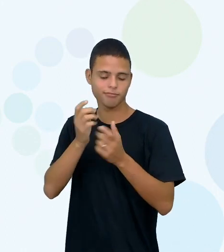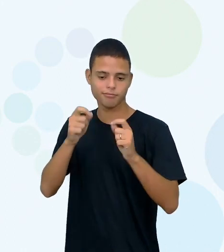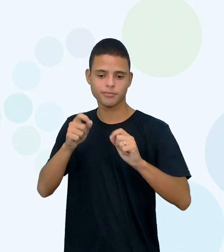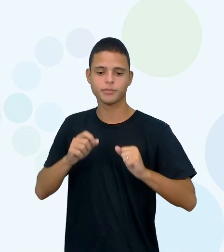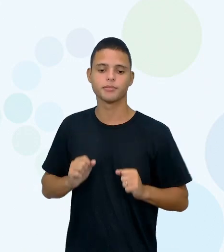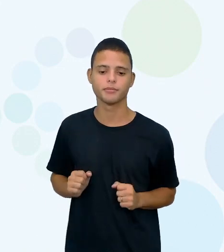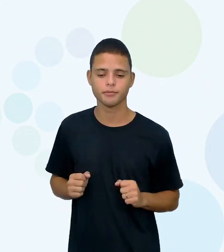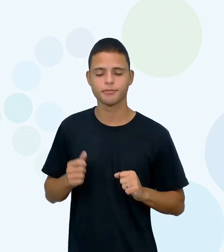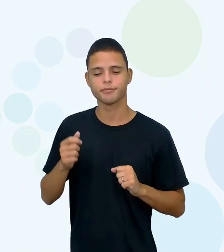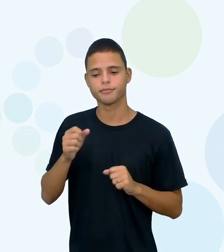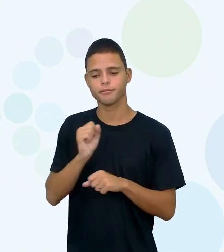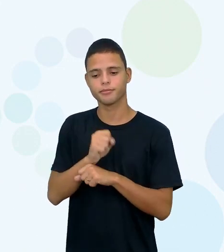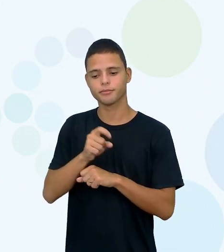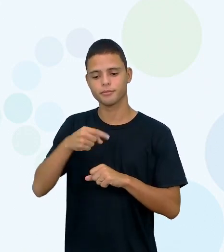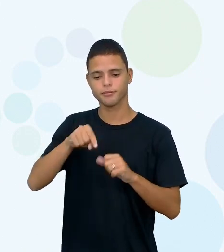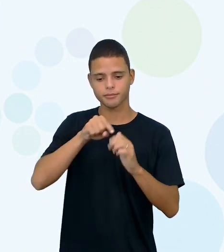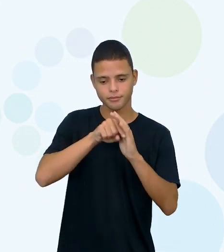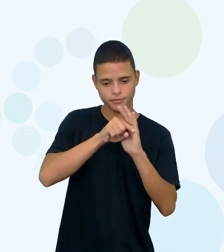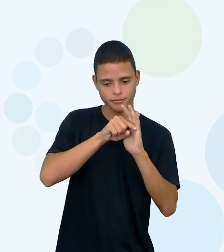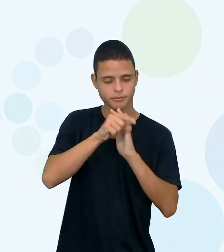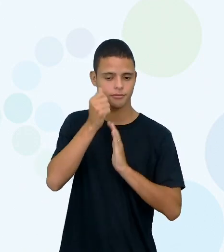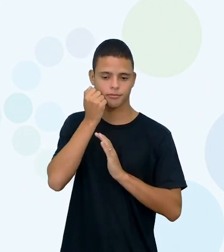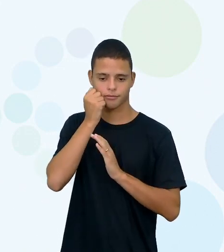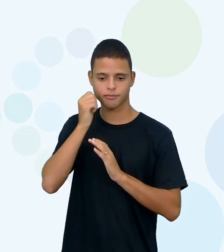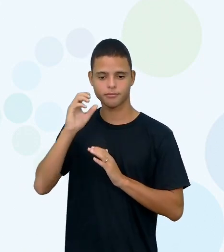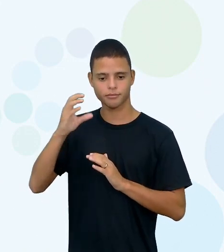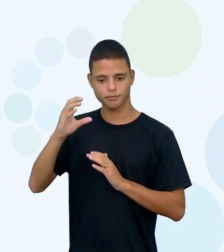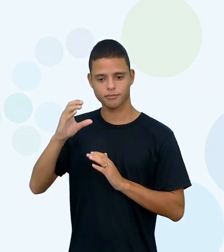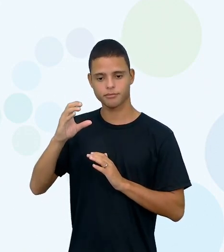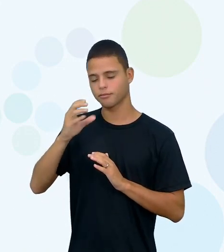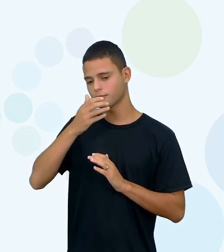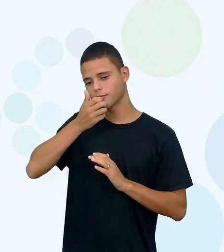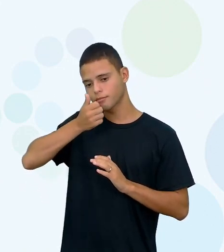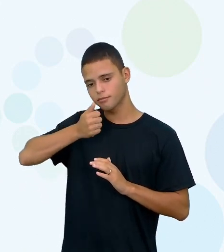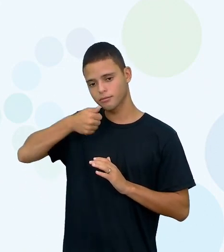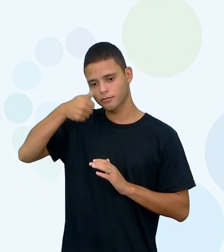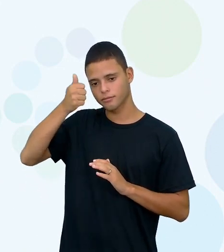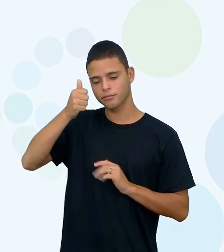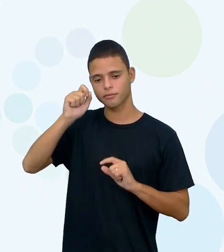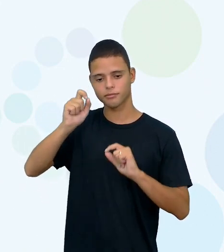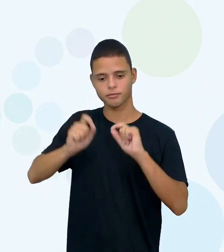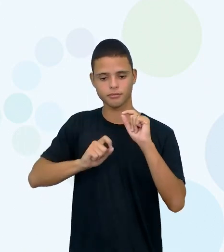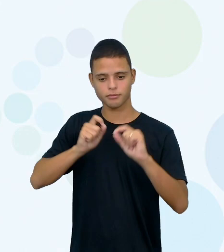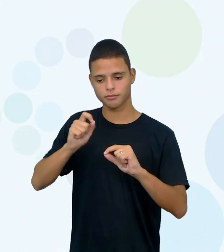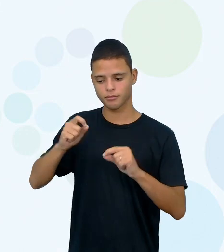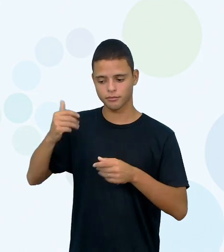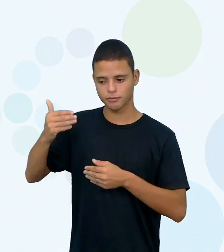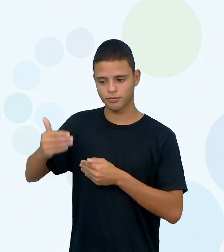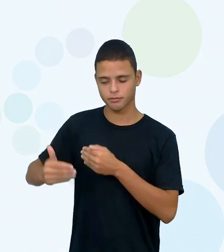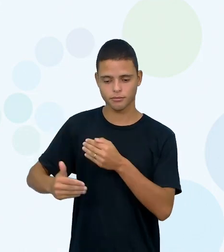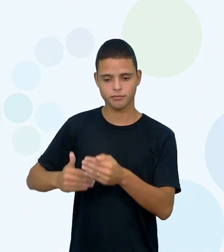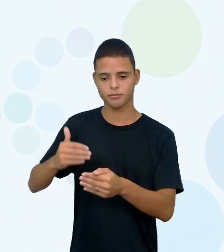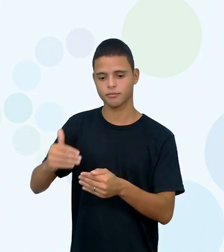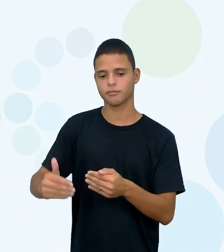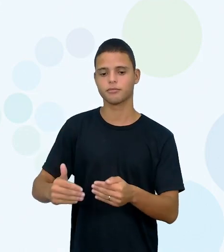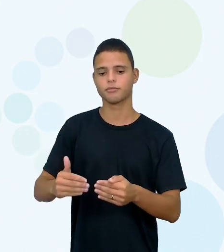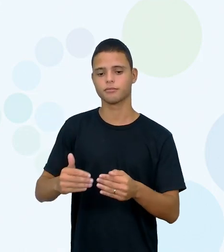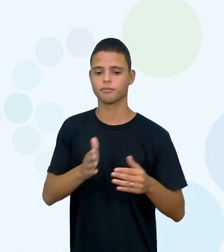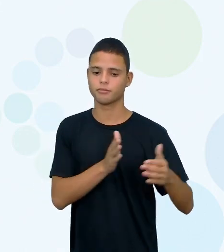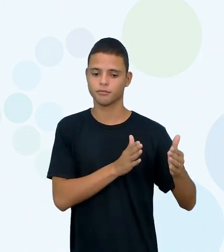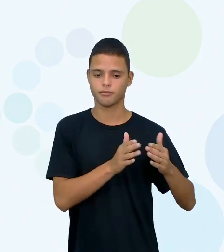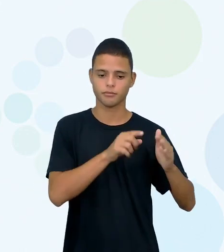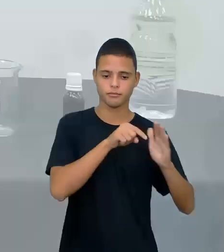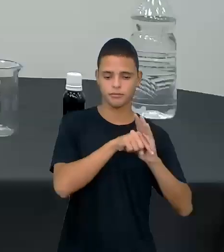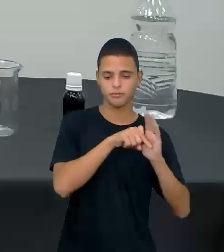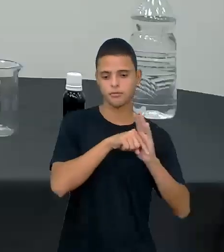da investigação científica. E nada melhor que, durante aí a nossa investigação científica, a